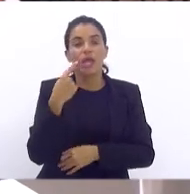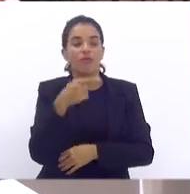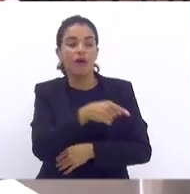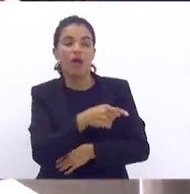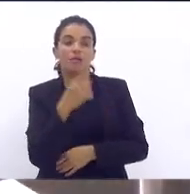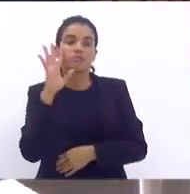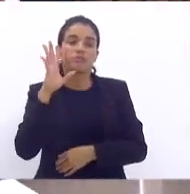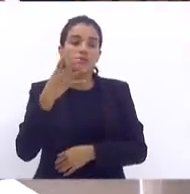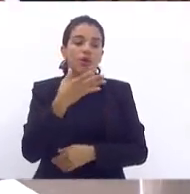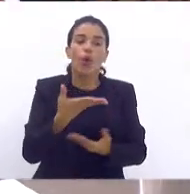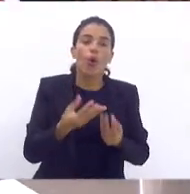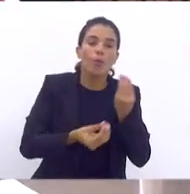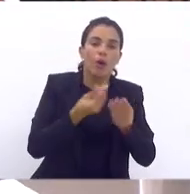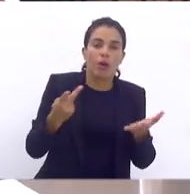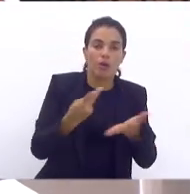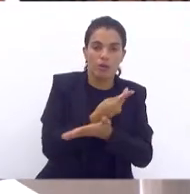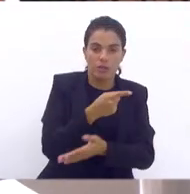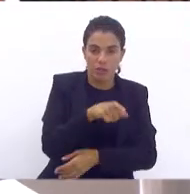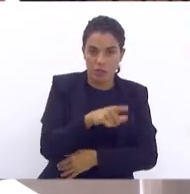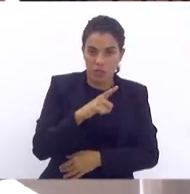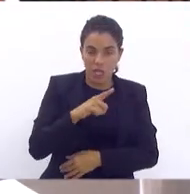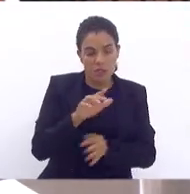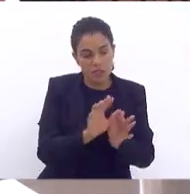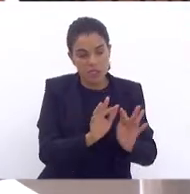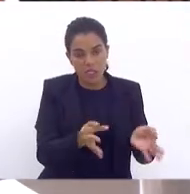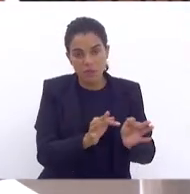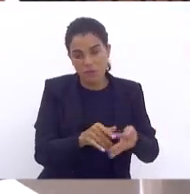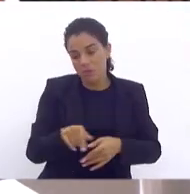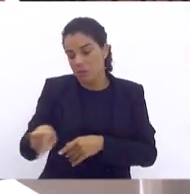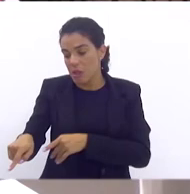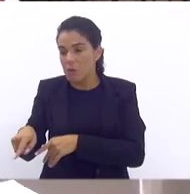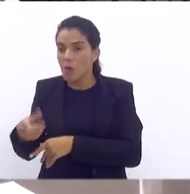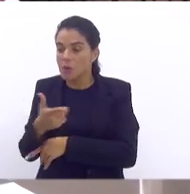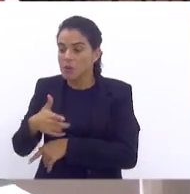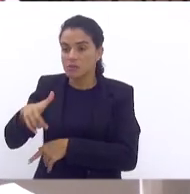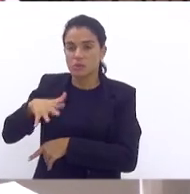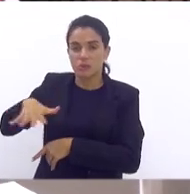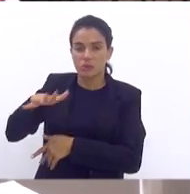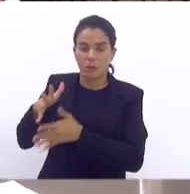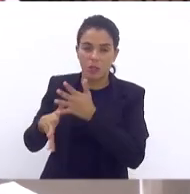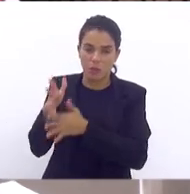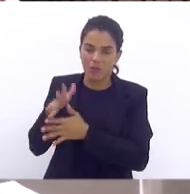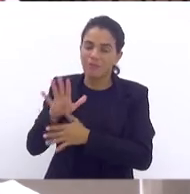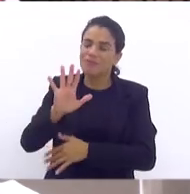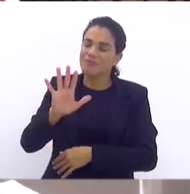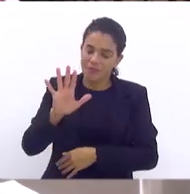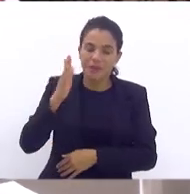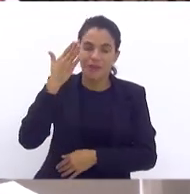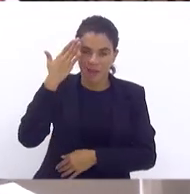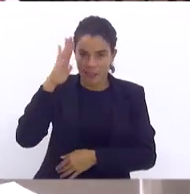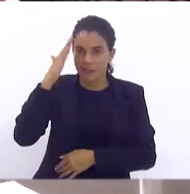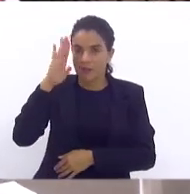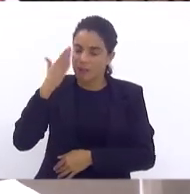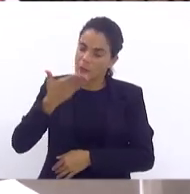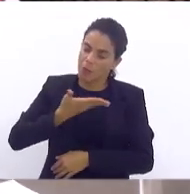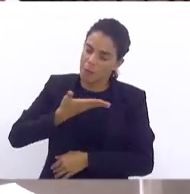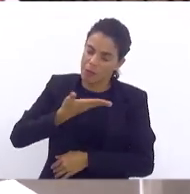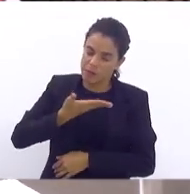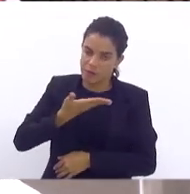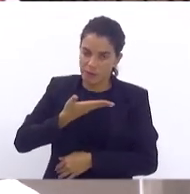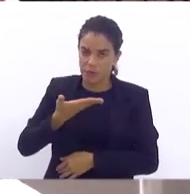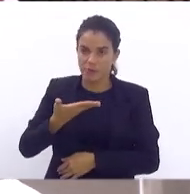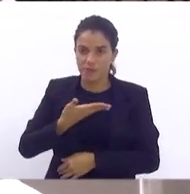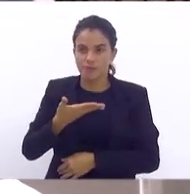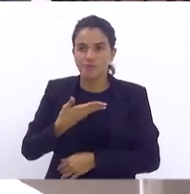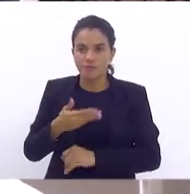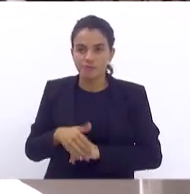acidente. Pode ser um acidente que realmente tem uma causa mais simples e pode ter outro que tem uma causa muito complexa. Sim, mas meu parceiro, meu companheiro, meu amigo,